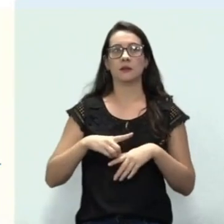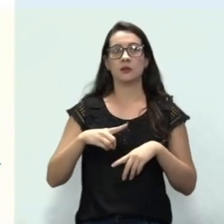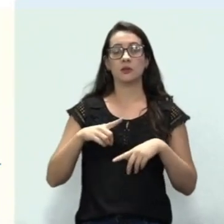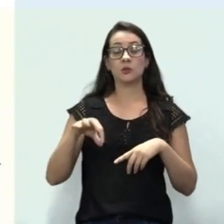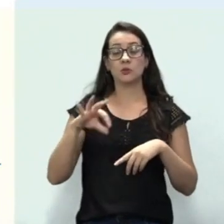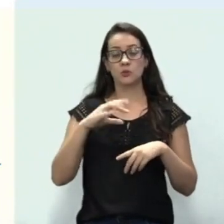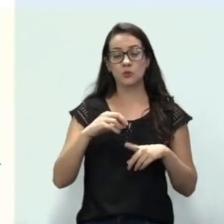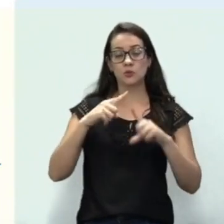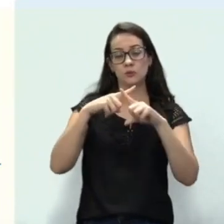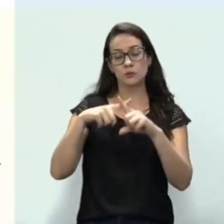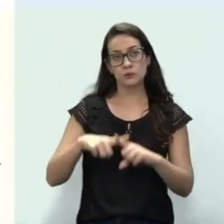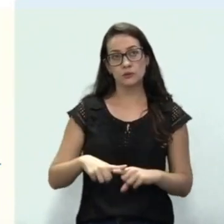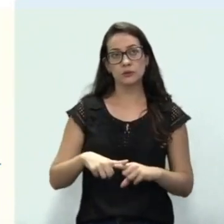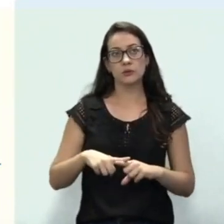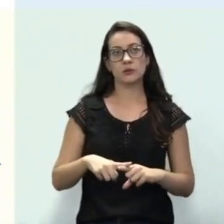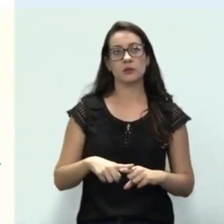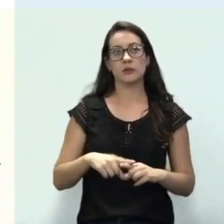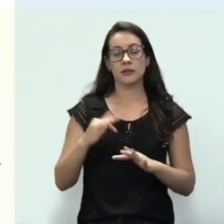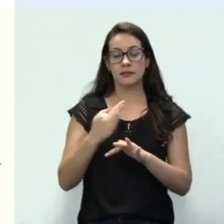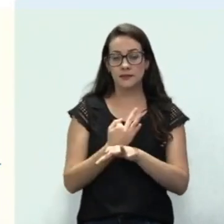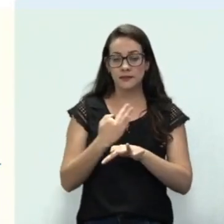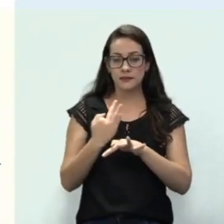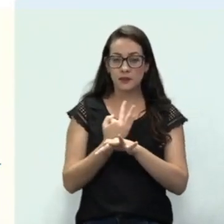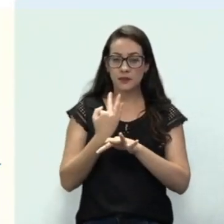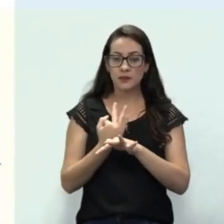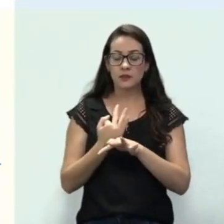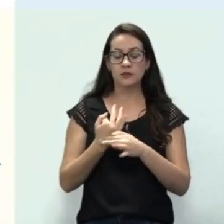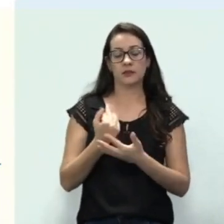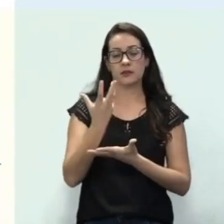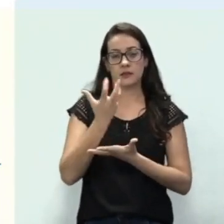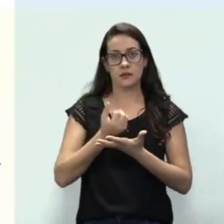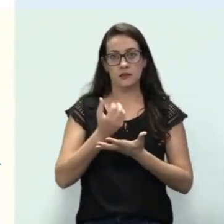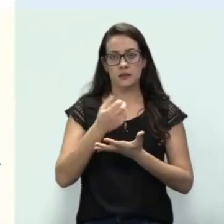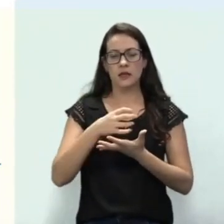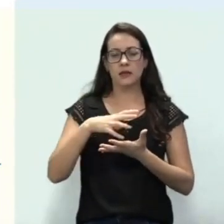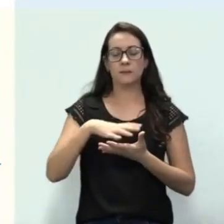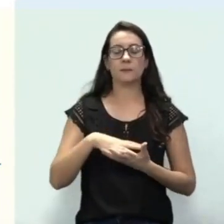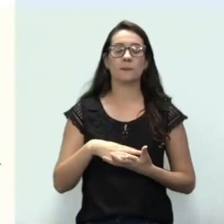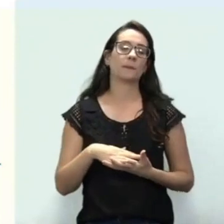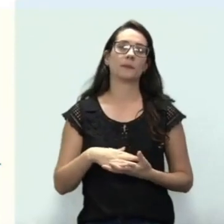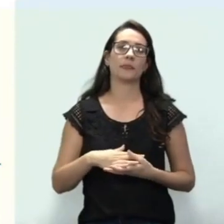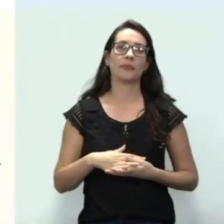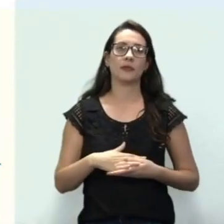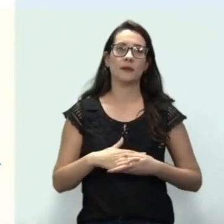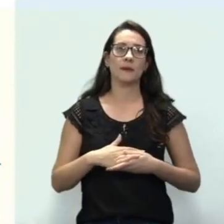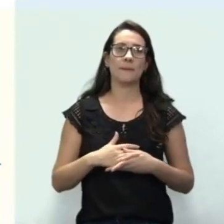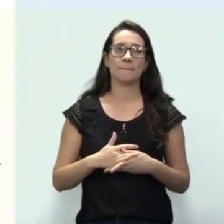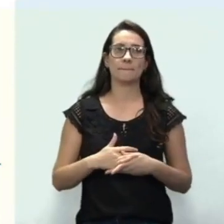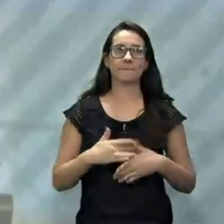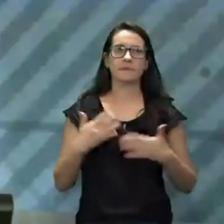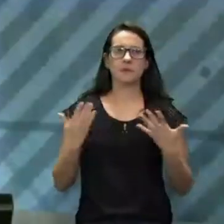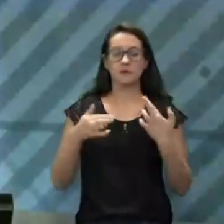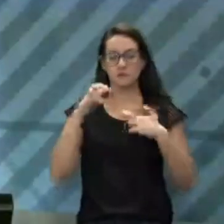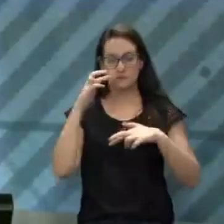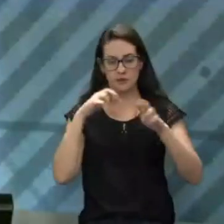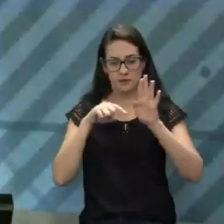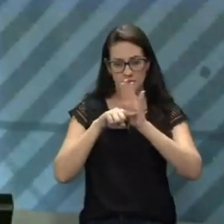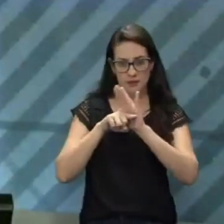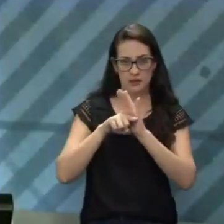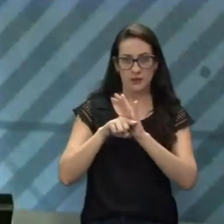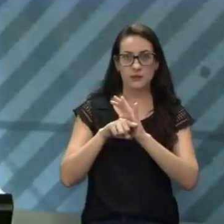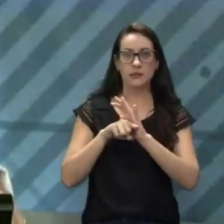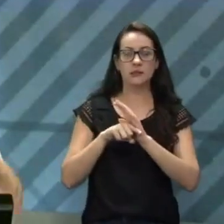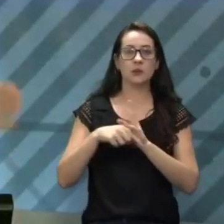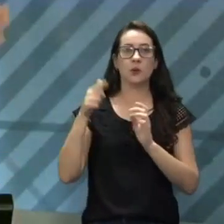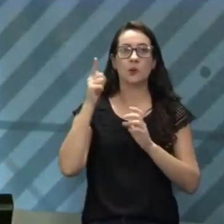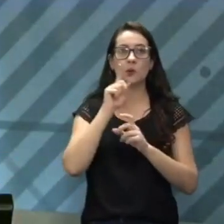resistência à tração, né, característica do concreto. Então, a partir dessa análise, a gente tem, por